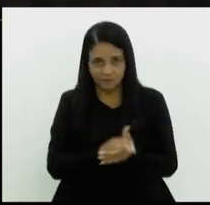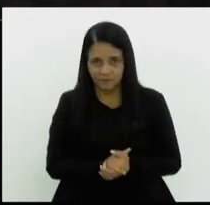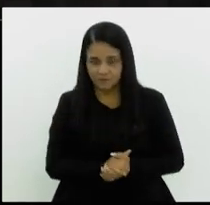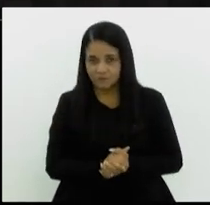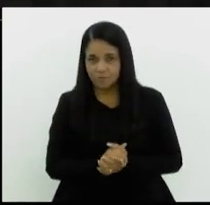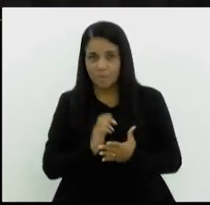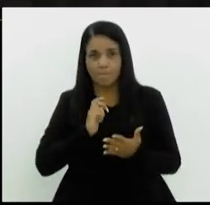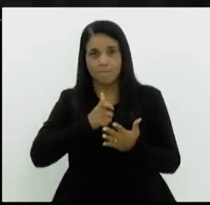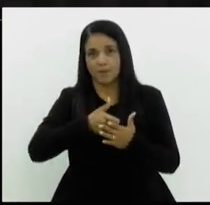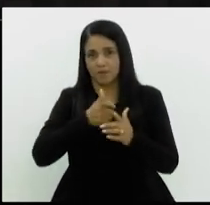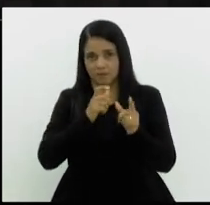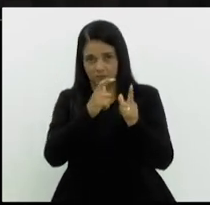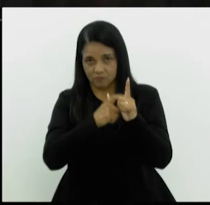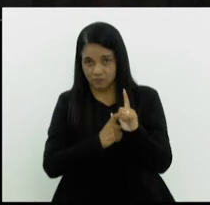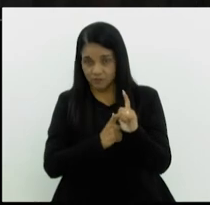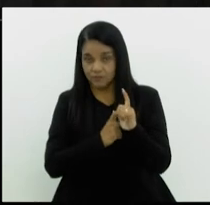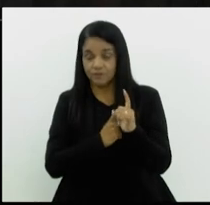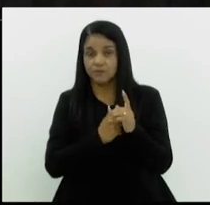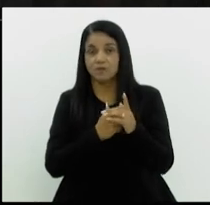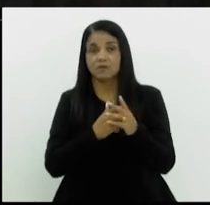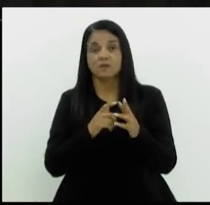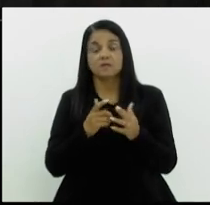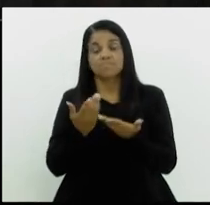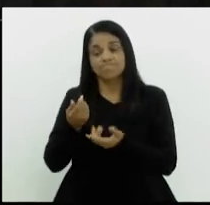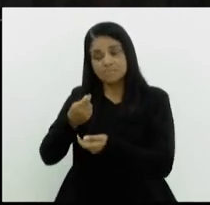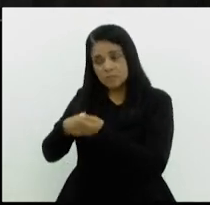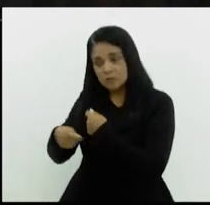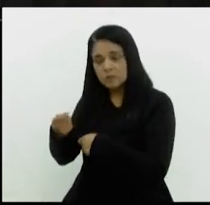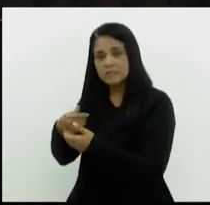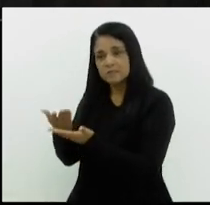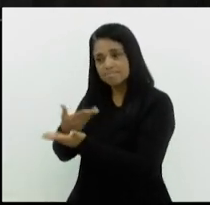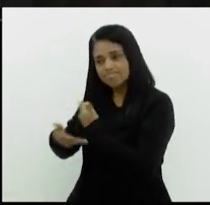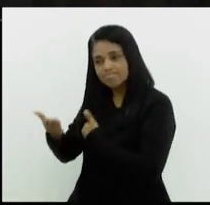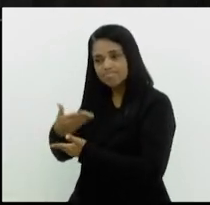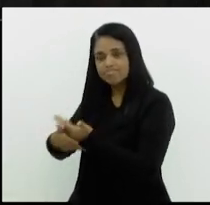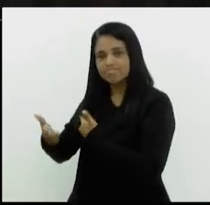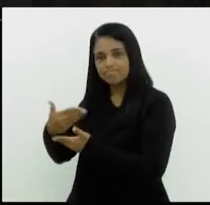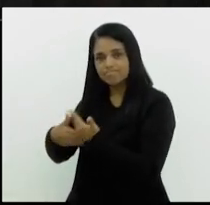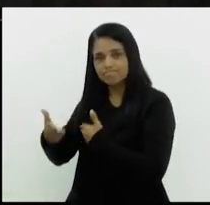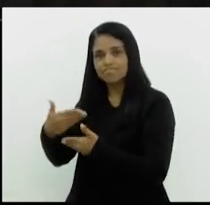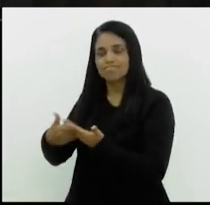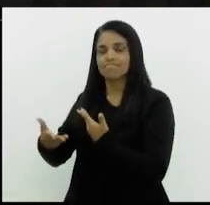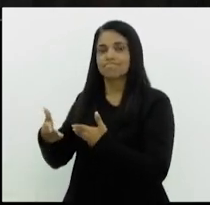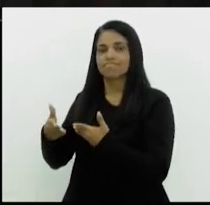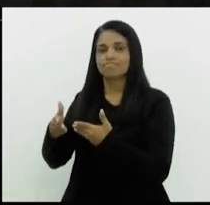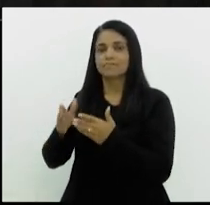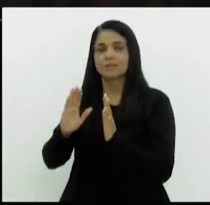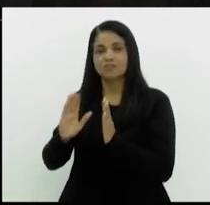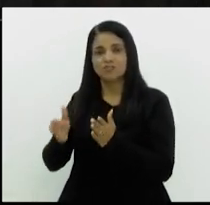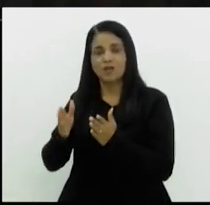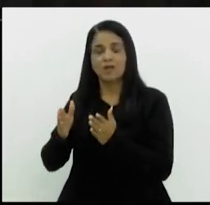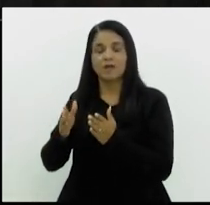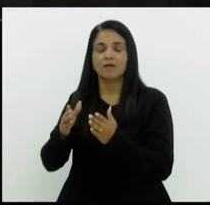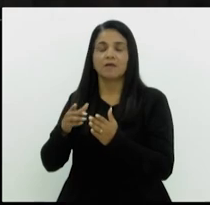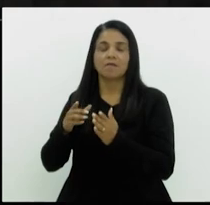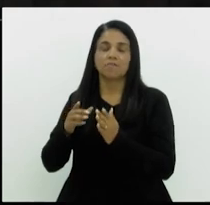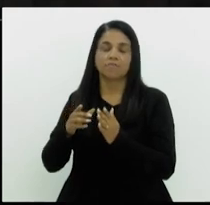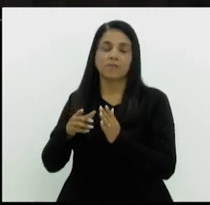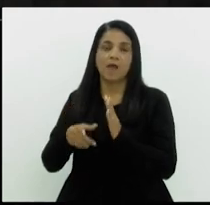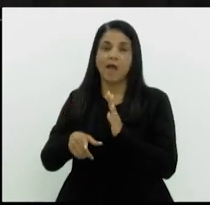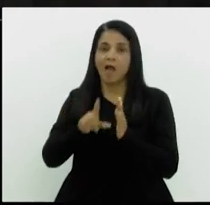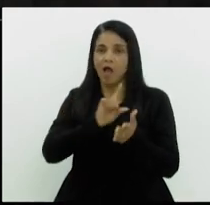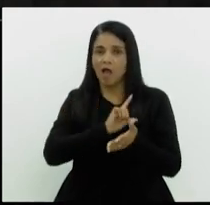E, além disso, enquanto se renegocia, já deveria ter sido dado entrada